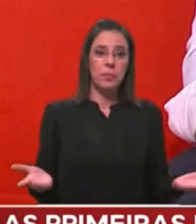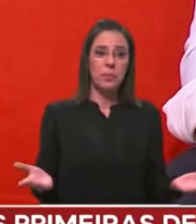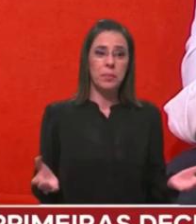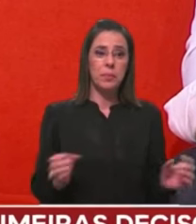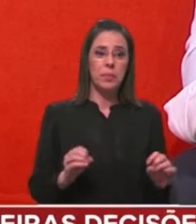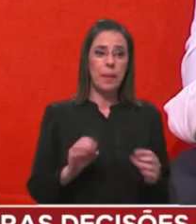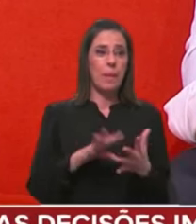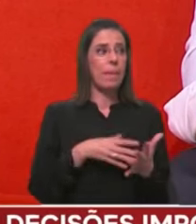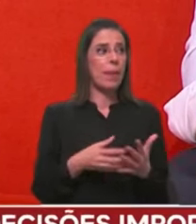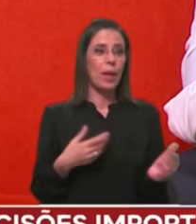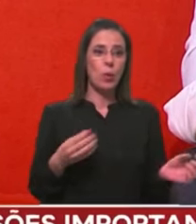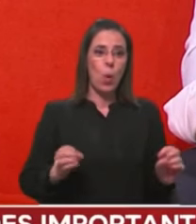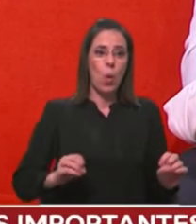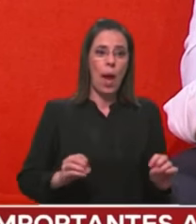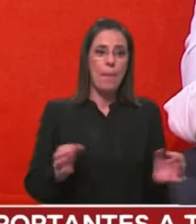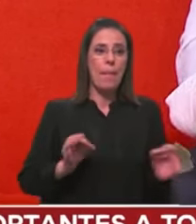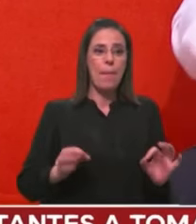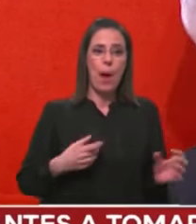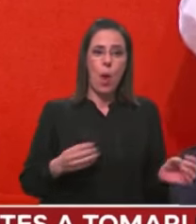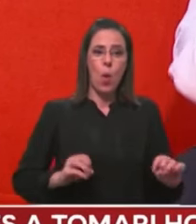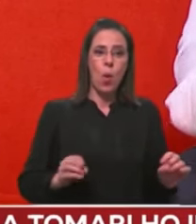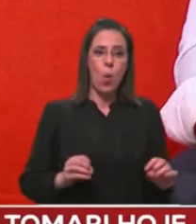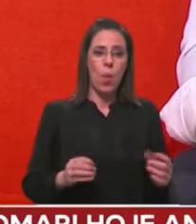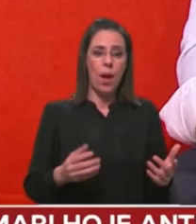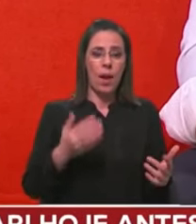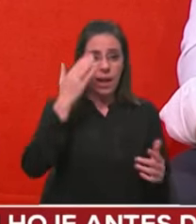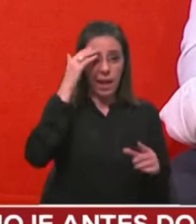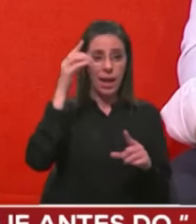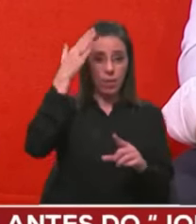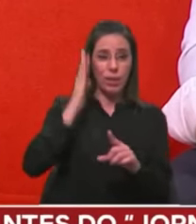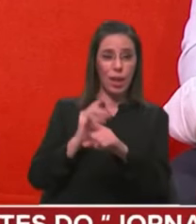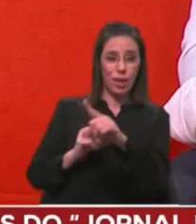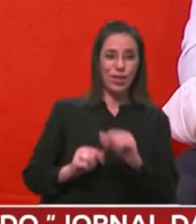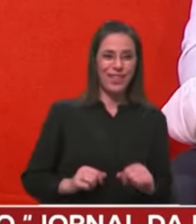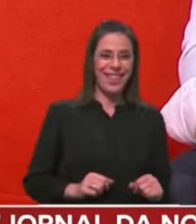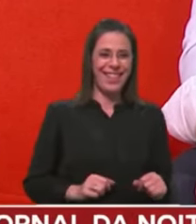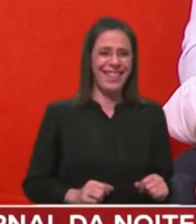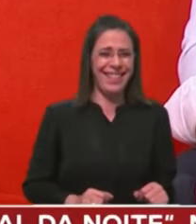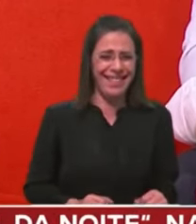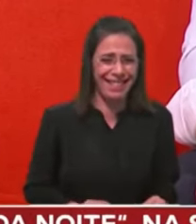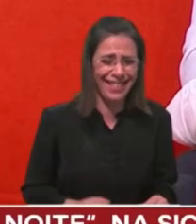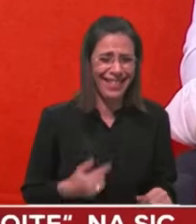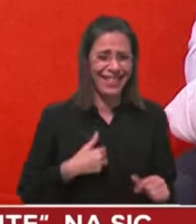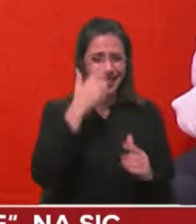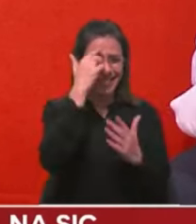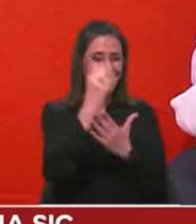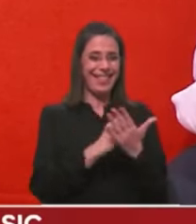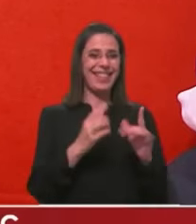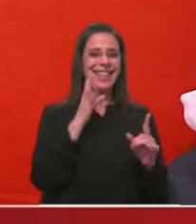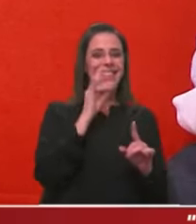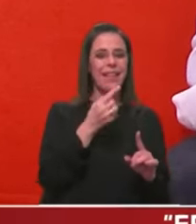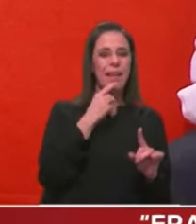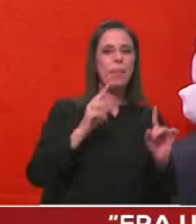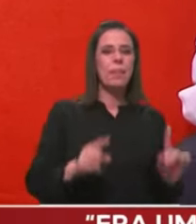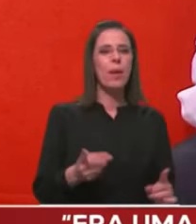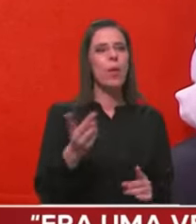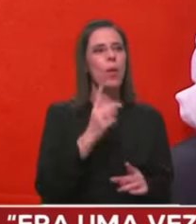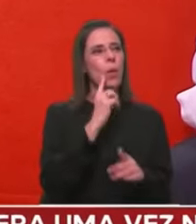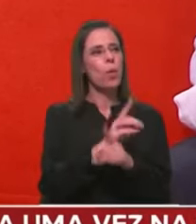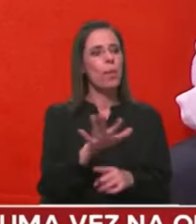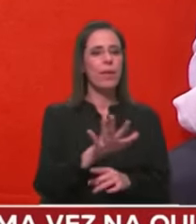não há planos para o que vai na cabeça da Júlia. Não, na minha cabeça não vai nada. Estou a tentar perceber onde é que vocês